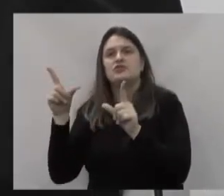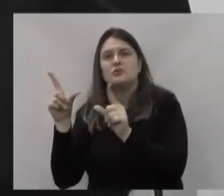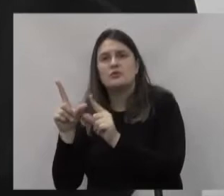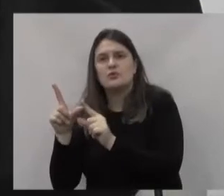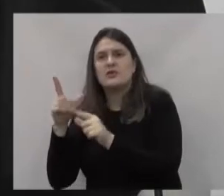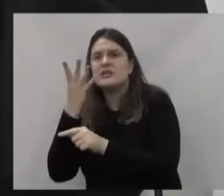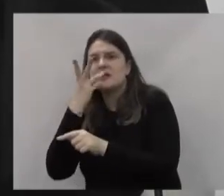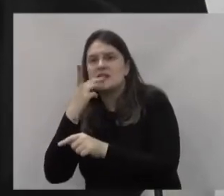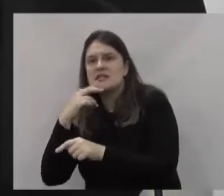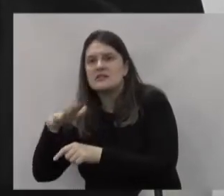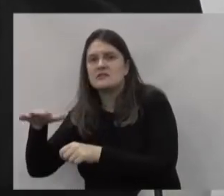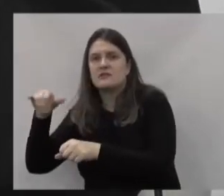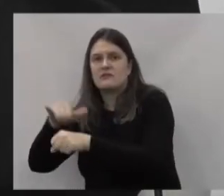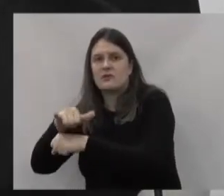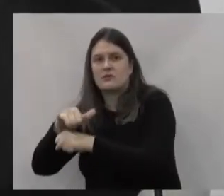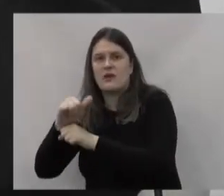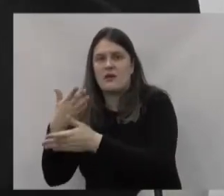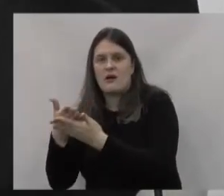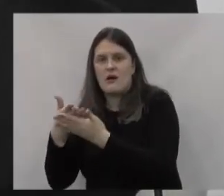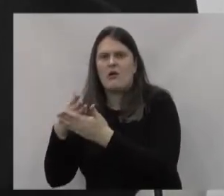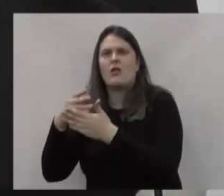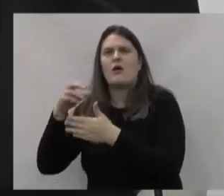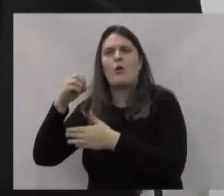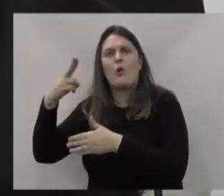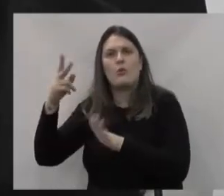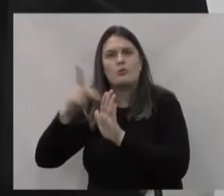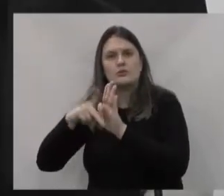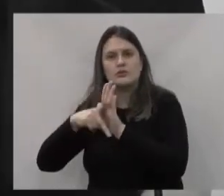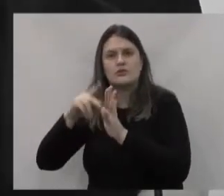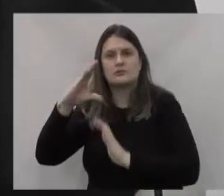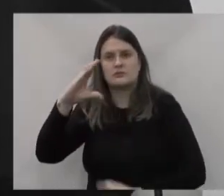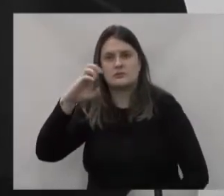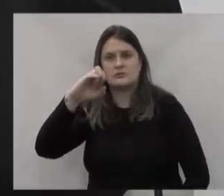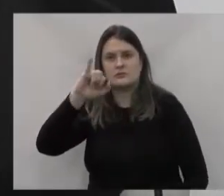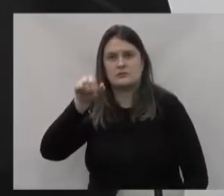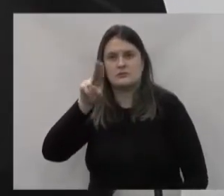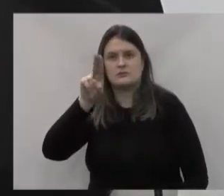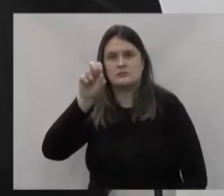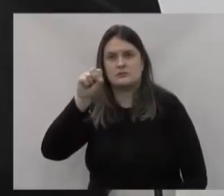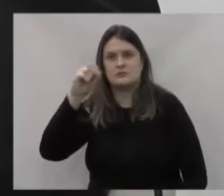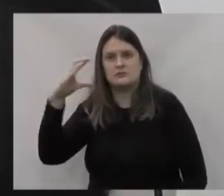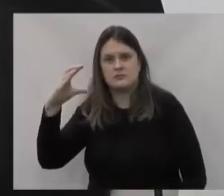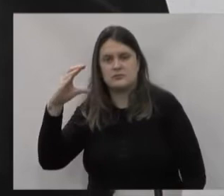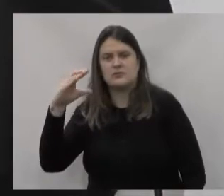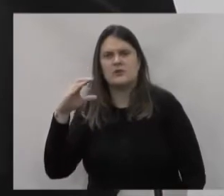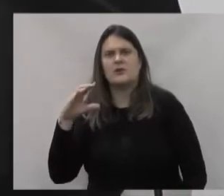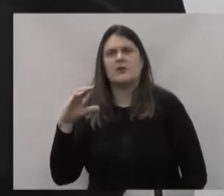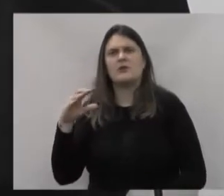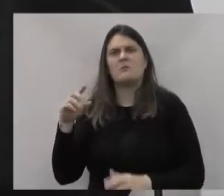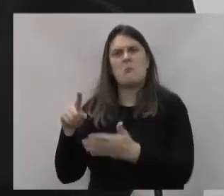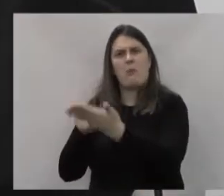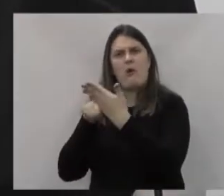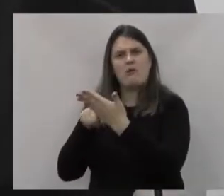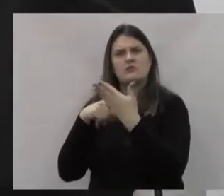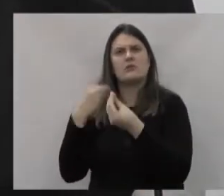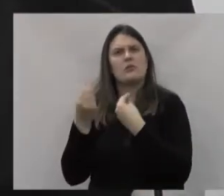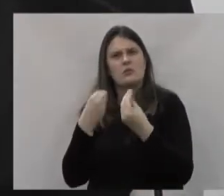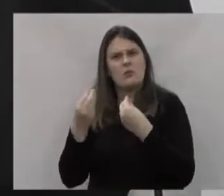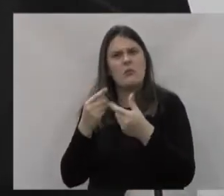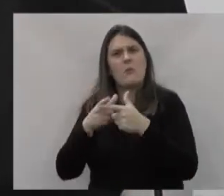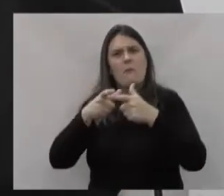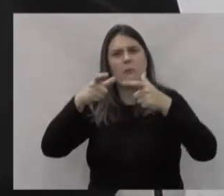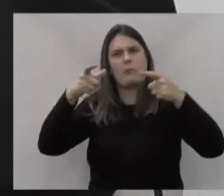escolar, ações como vários projetos do Sejusc, é que trazem a nós e a nosso conhecimento os casos de violência